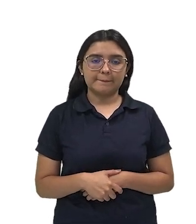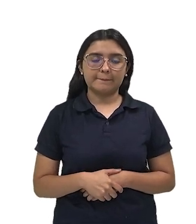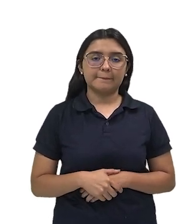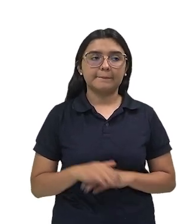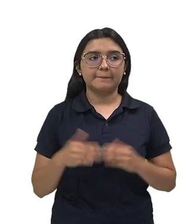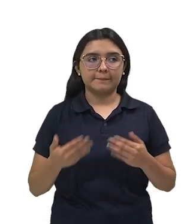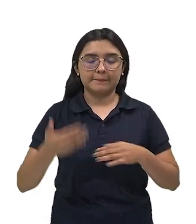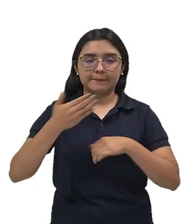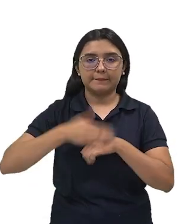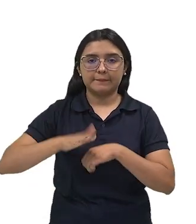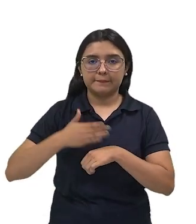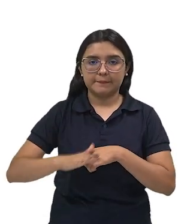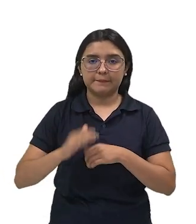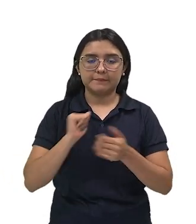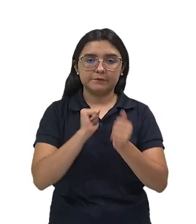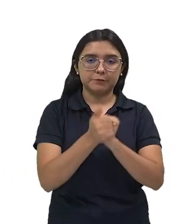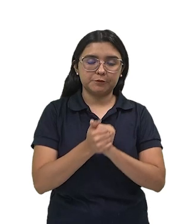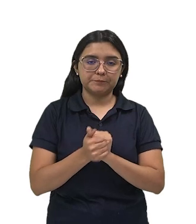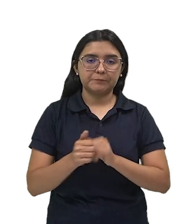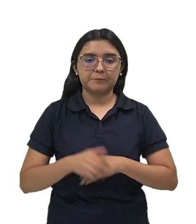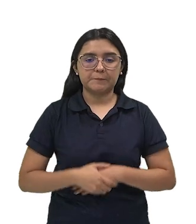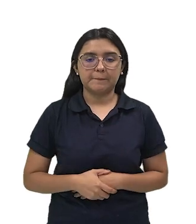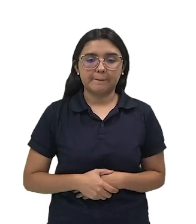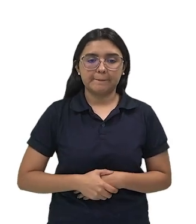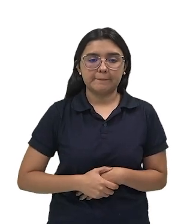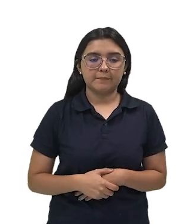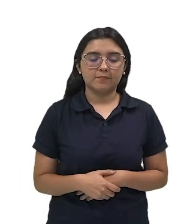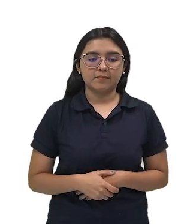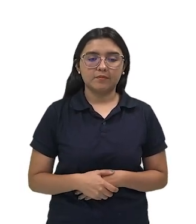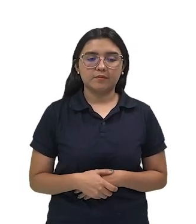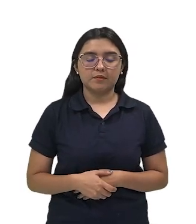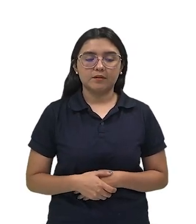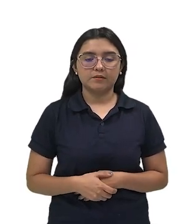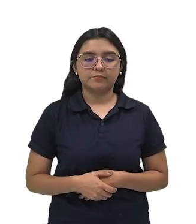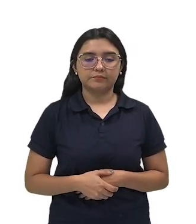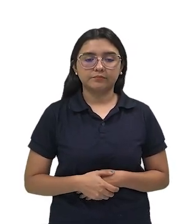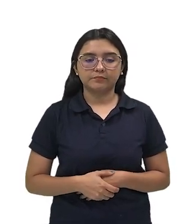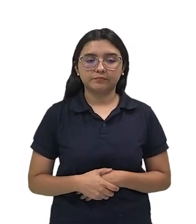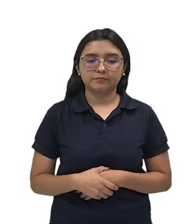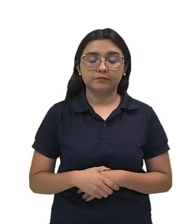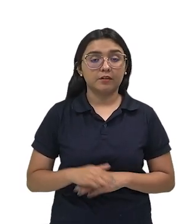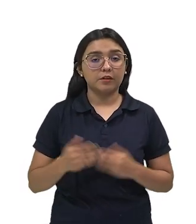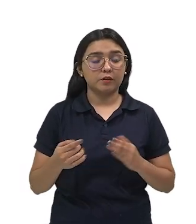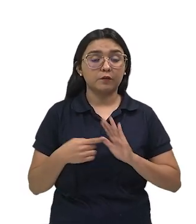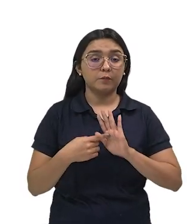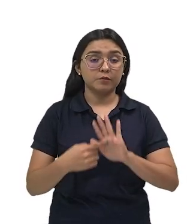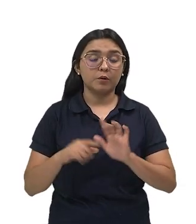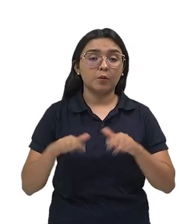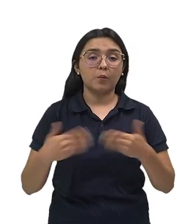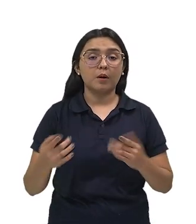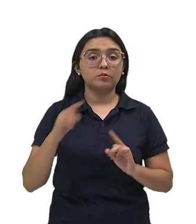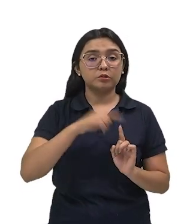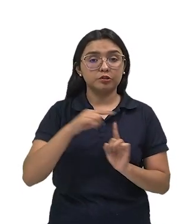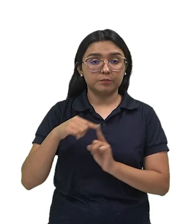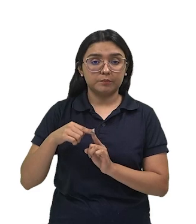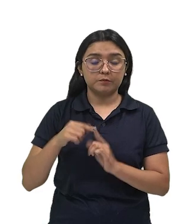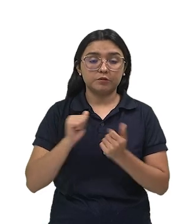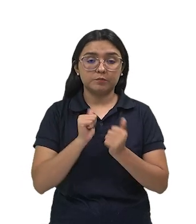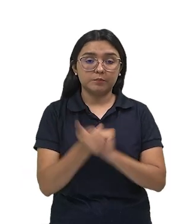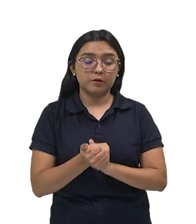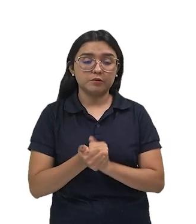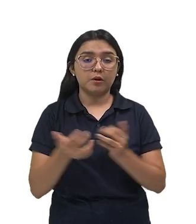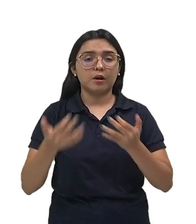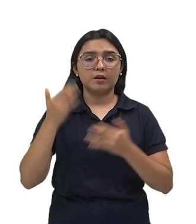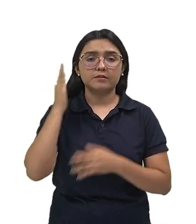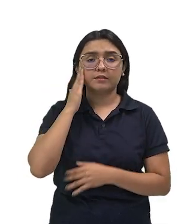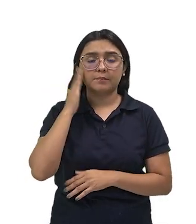Prática de esporte. Muito bem. Aqui eu não vou considerar que tipo de esporte. Quer saber quem pratica esporte. Só que